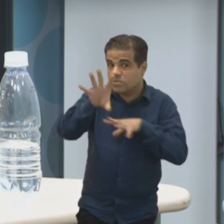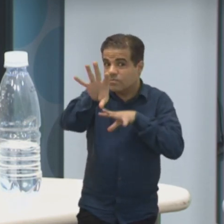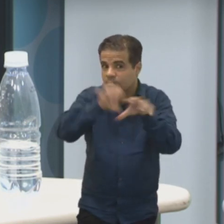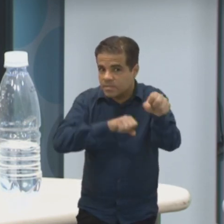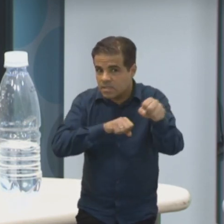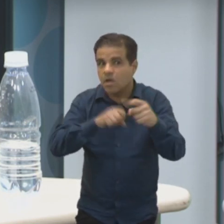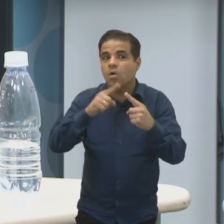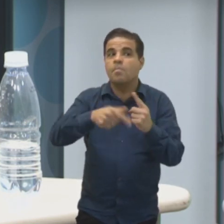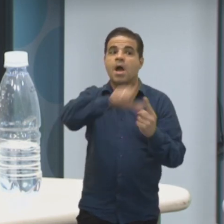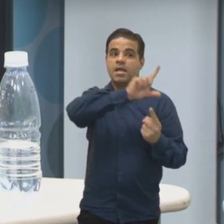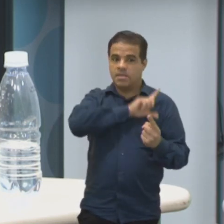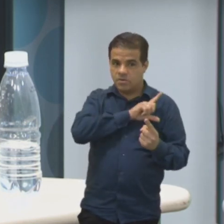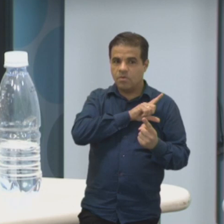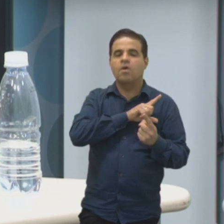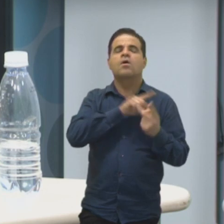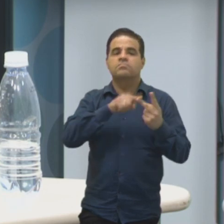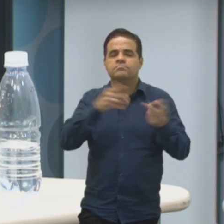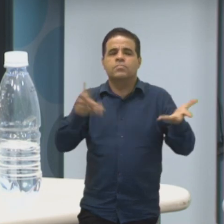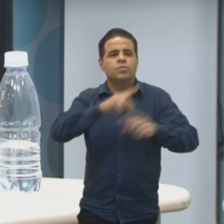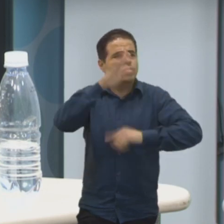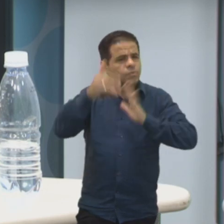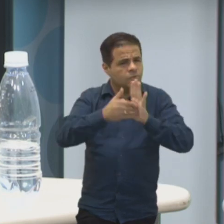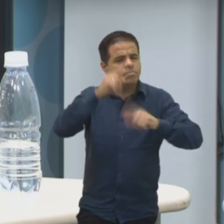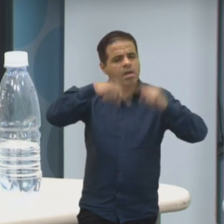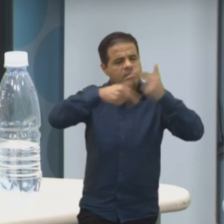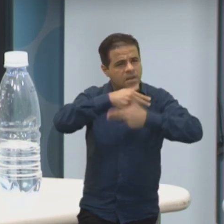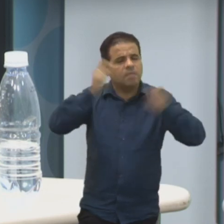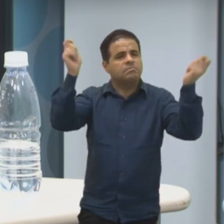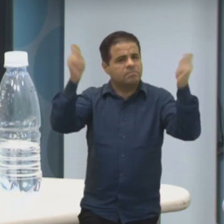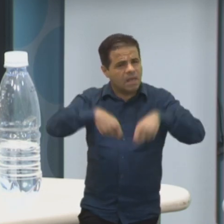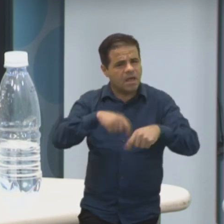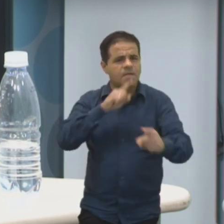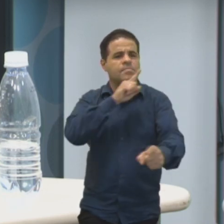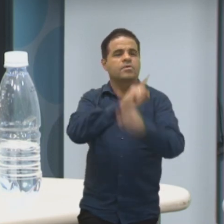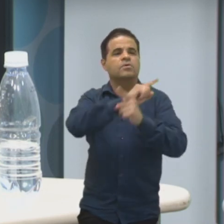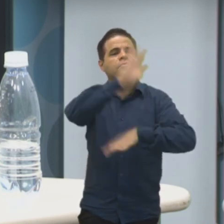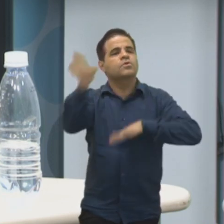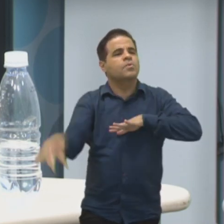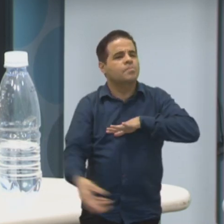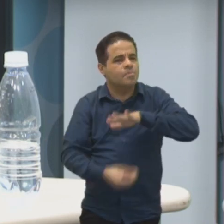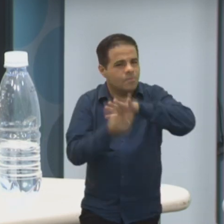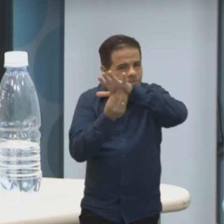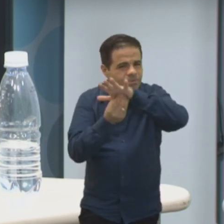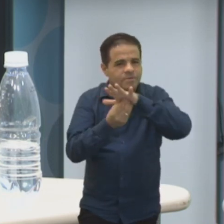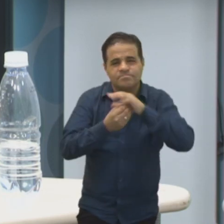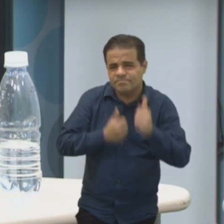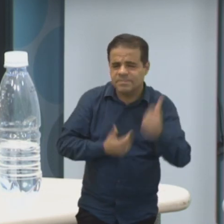uma anterior e todo esse material você depois pode encontrar lá no repositório.